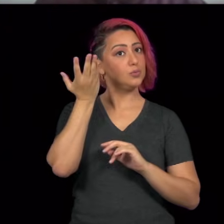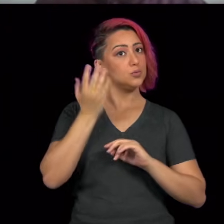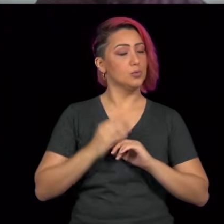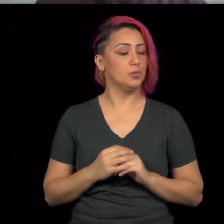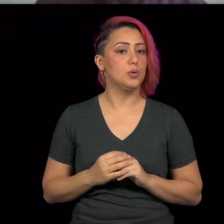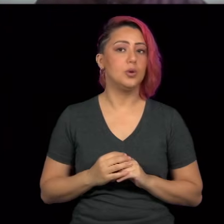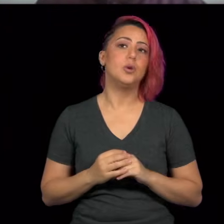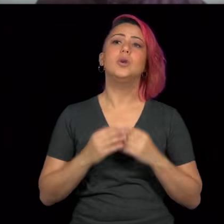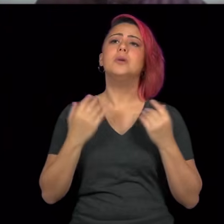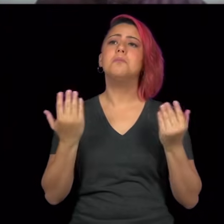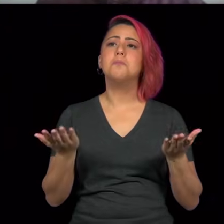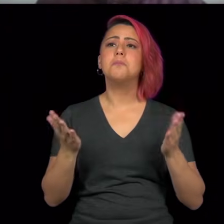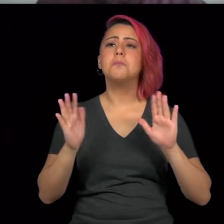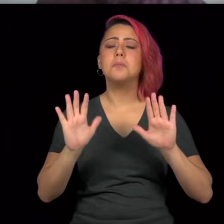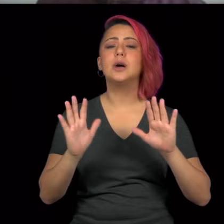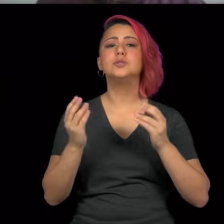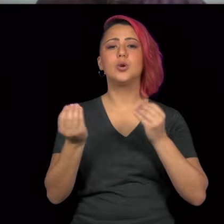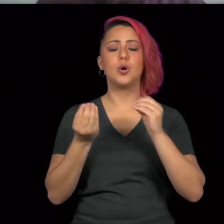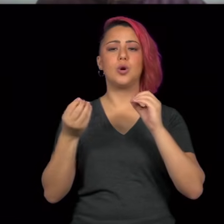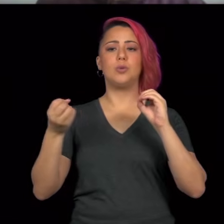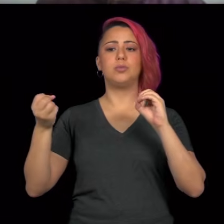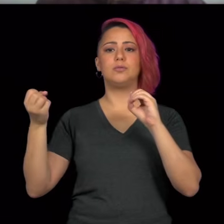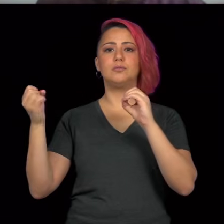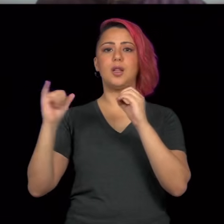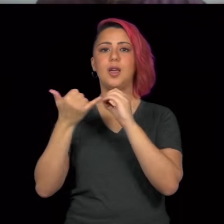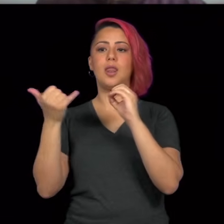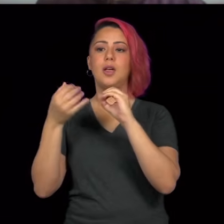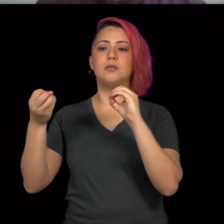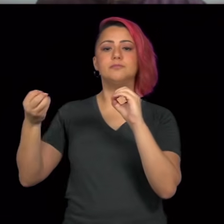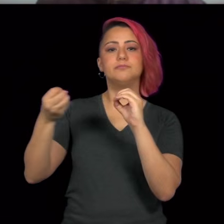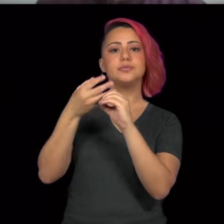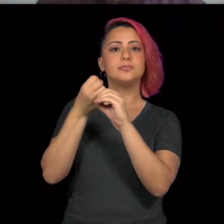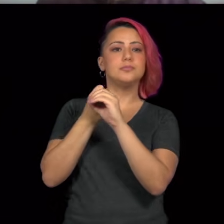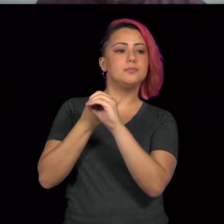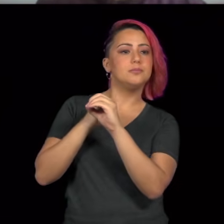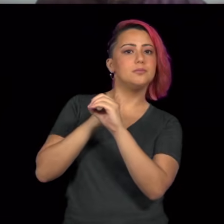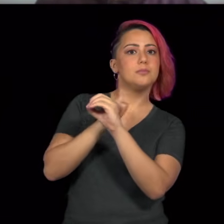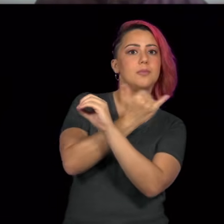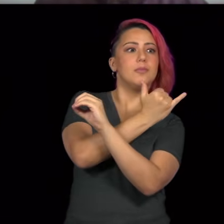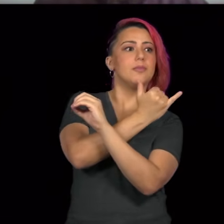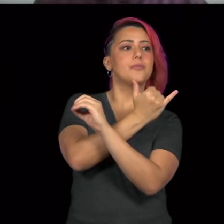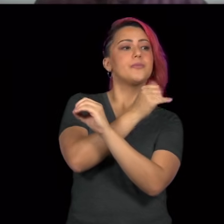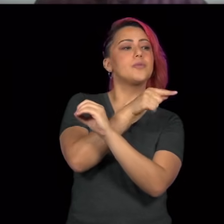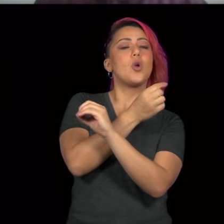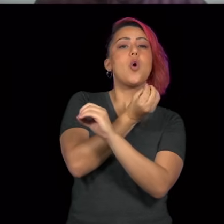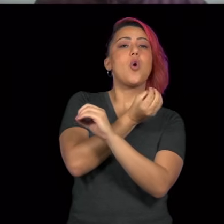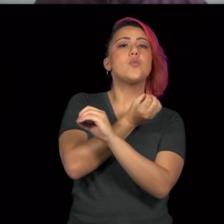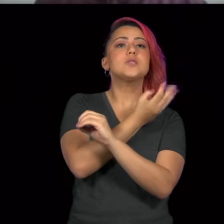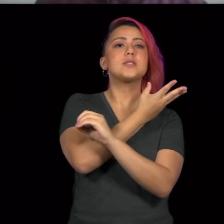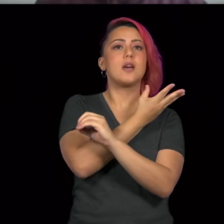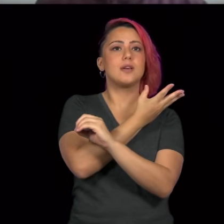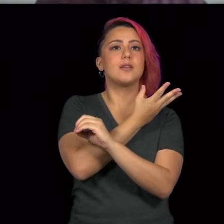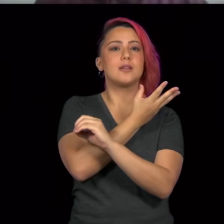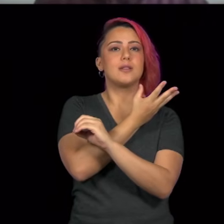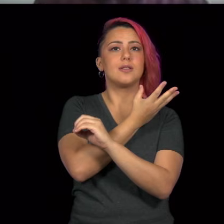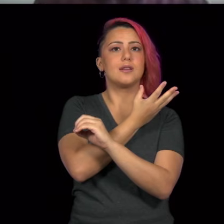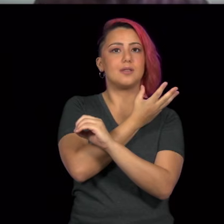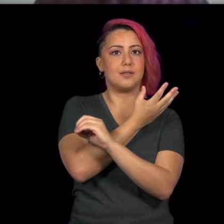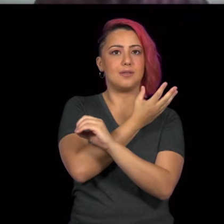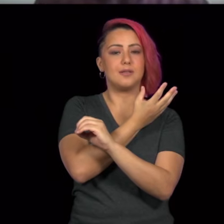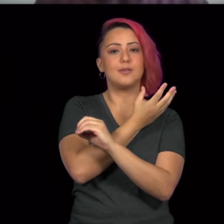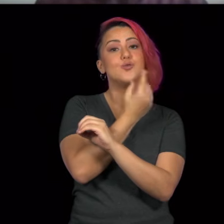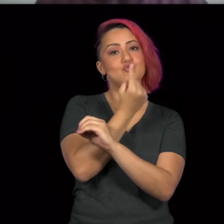e aí o que vai acontecer? A corrente vai fluir através para a saída. Se, por outro lado, o